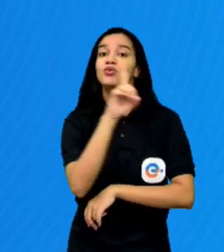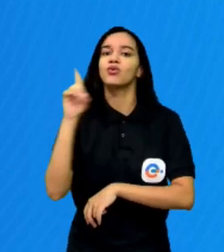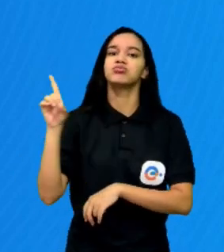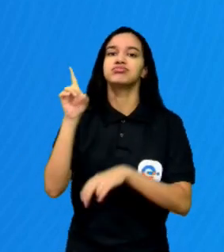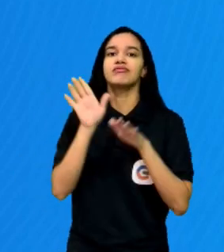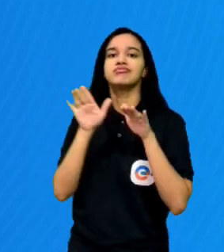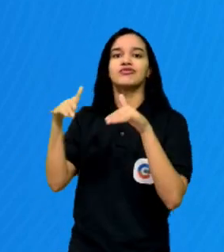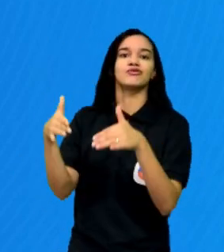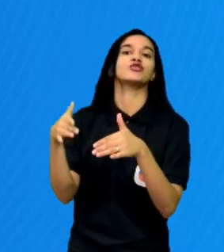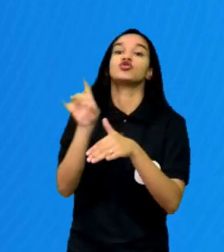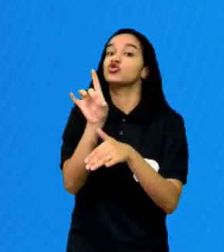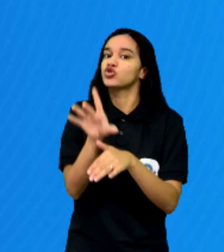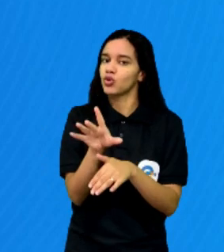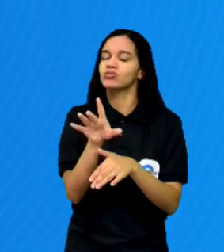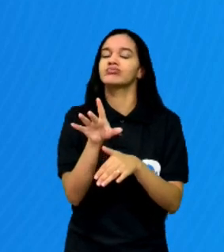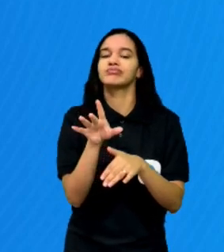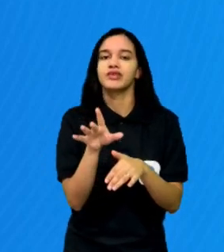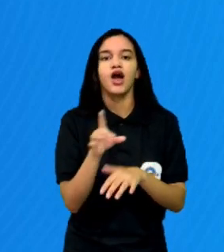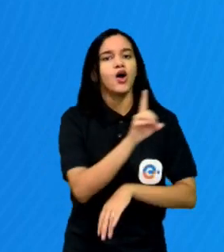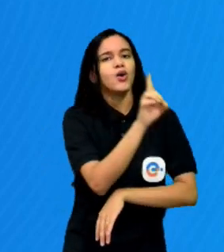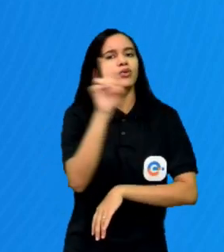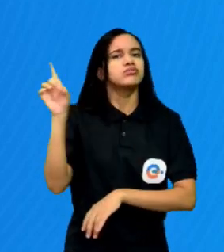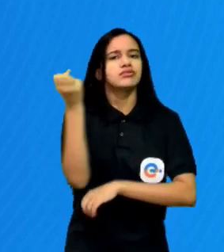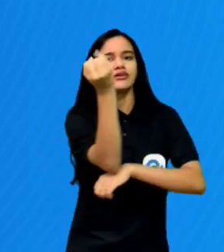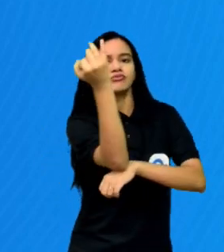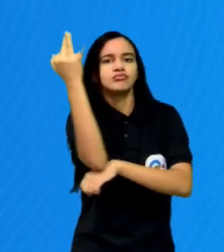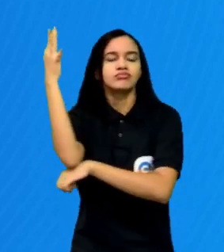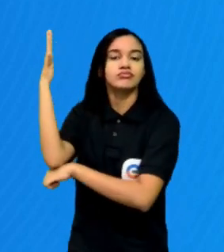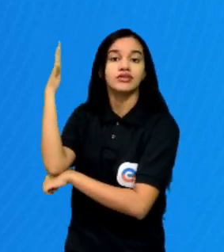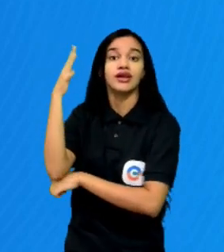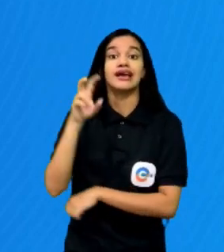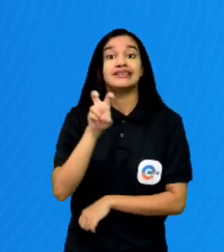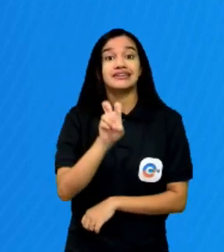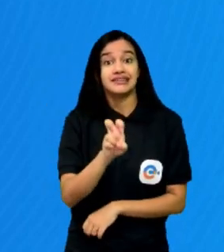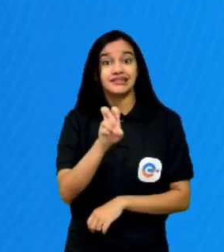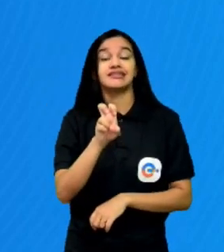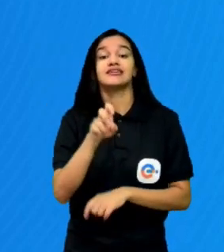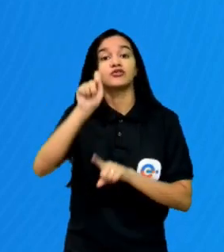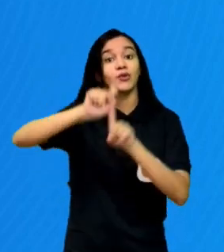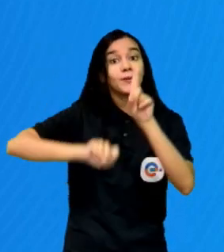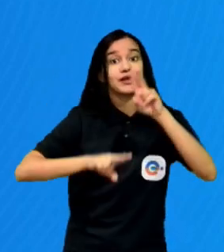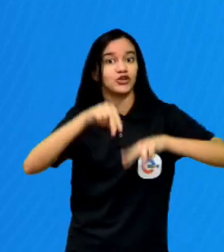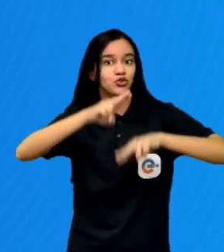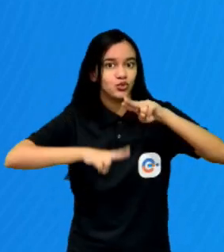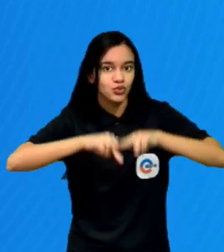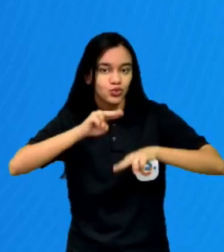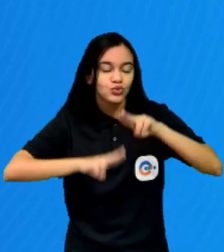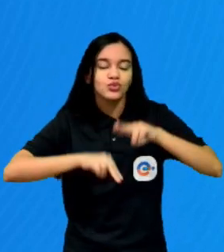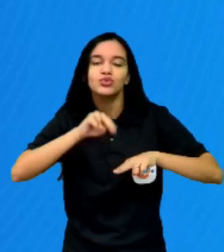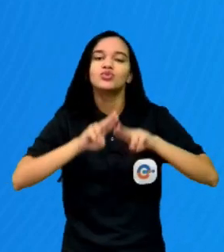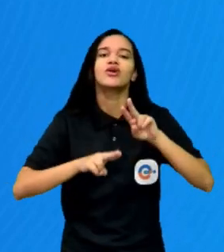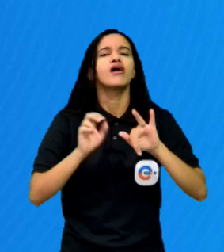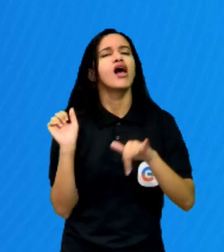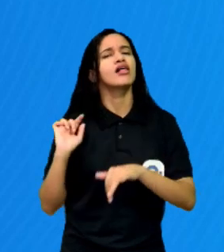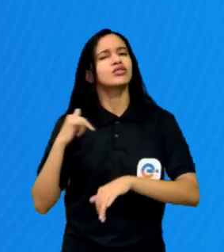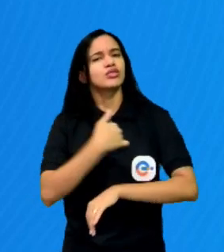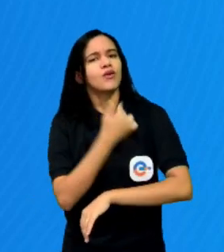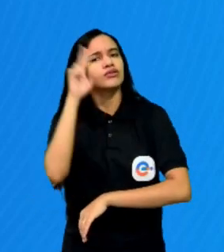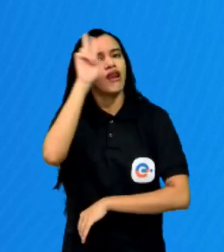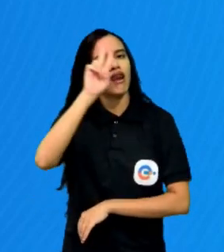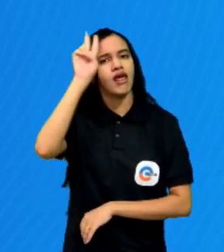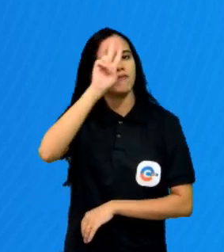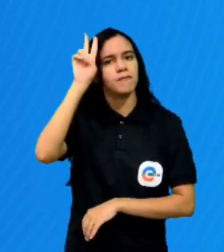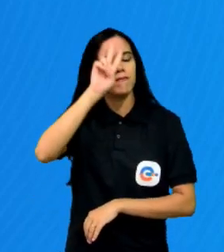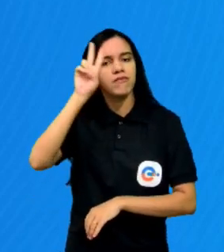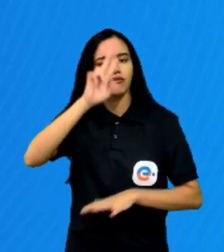meio ambiente. O dia do meio ambiente é o dia 5 de junho. No dia 5 de junho, nos lembramos com mais força